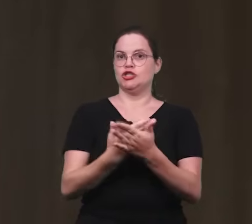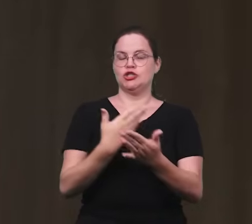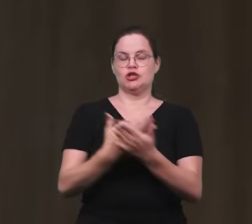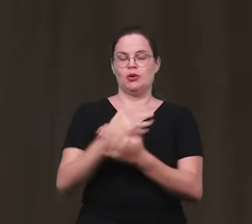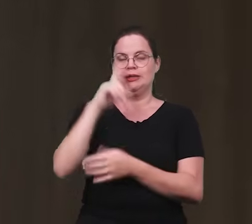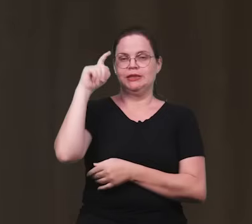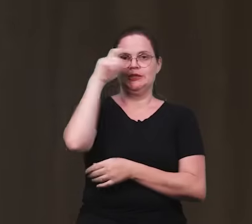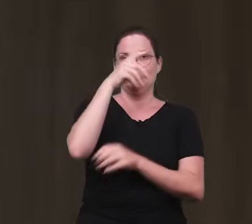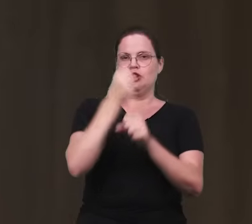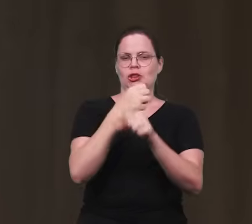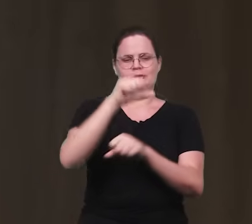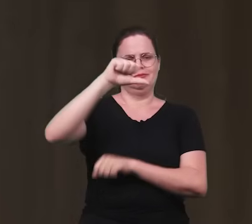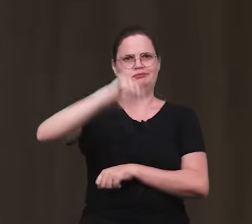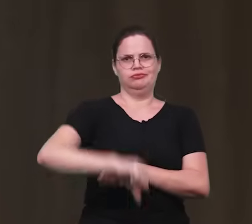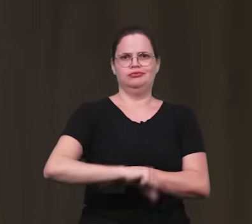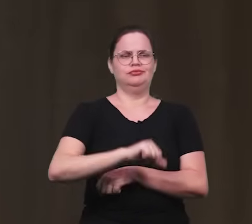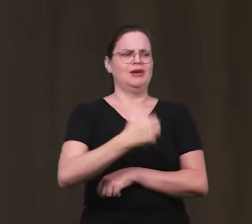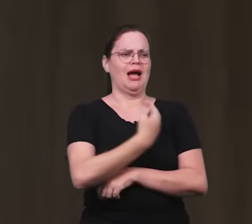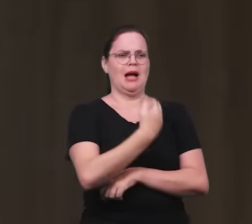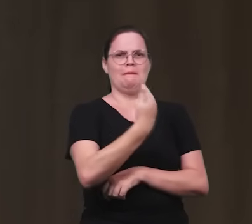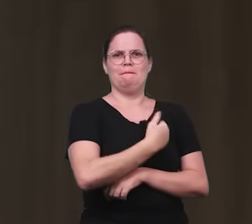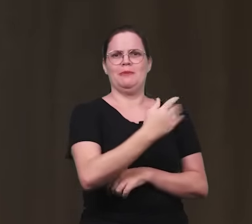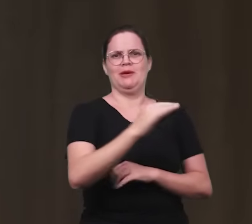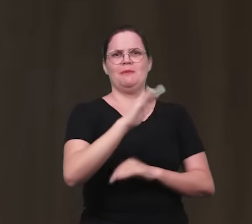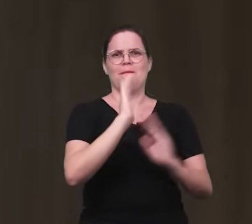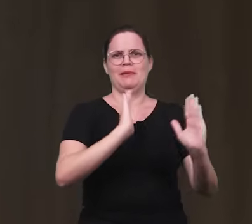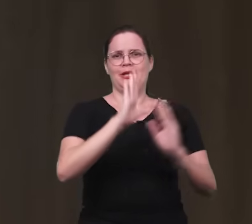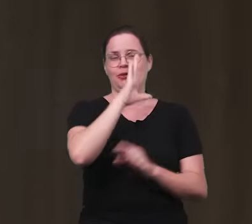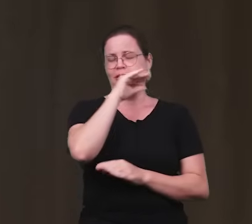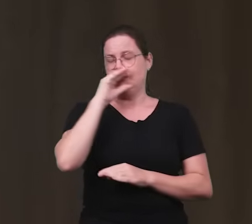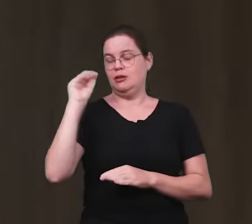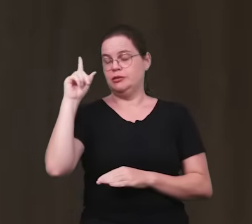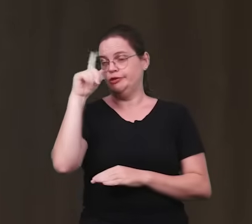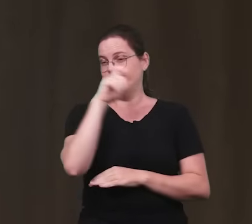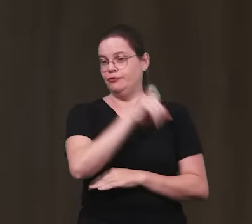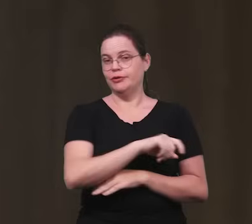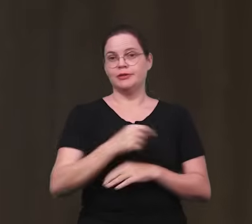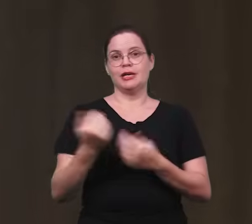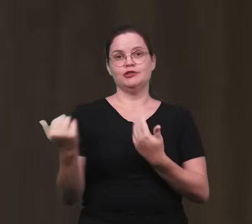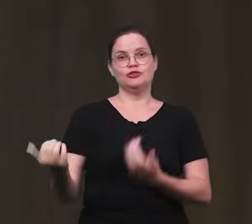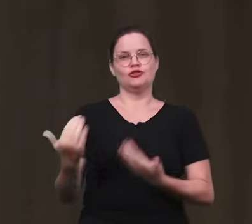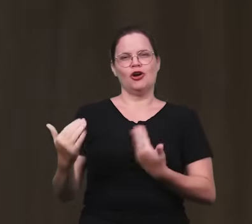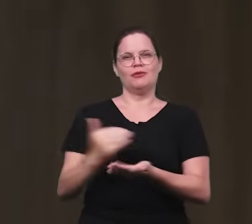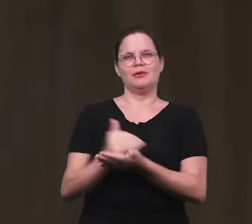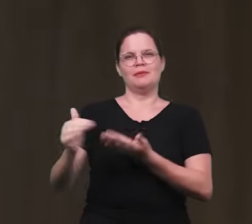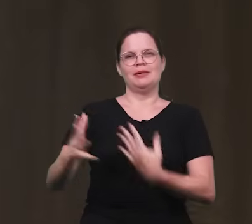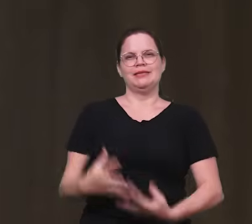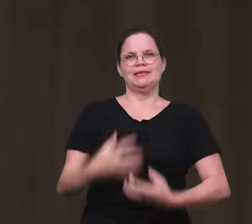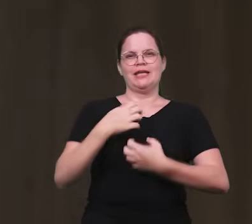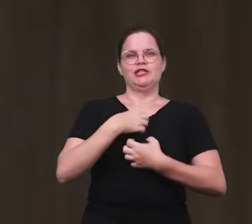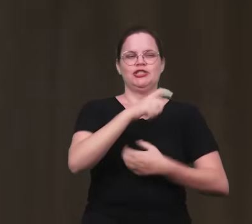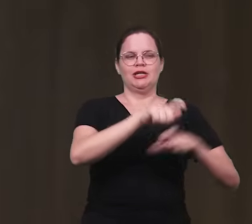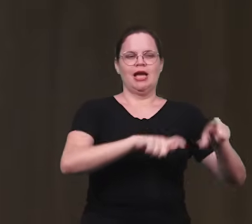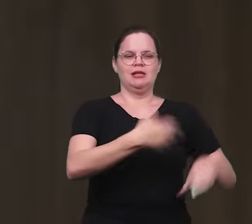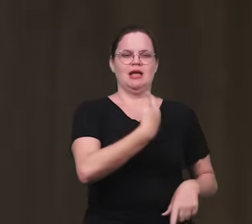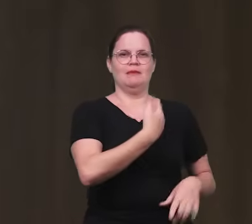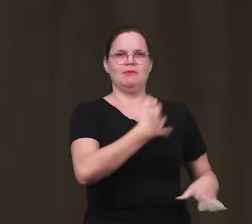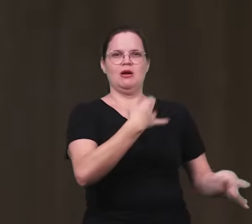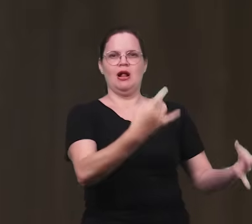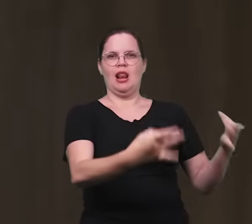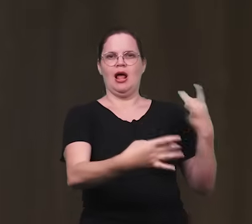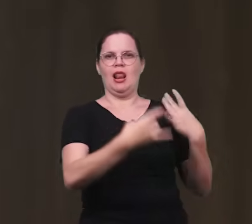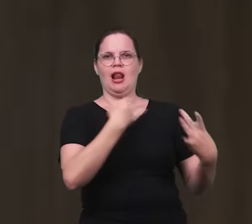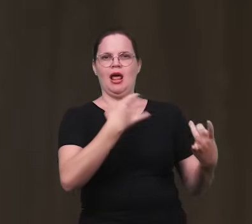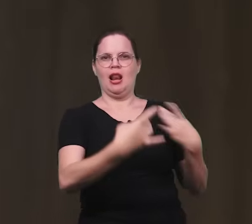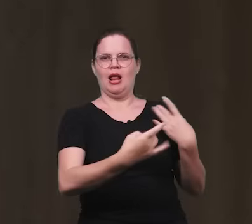boas, rejeição com os amigos na adolescência, na juventude eles começam a sentir essa rejeição, os vínculos